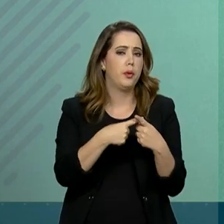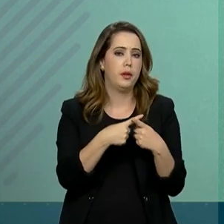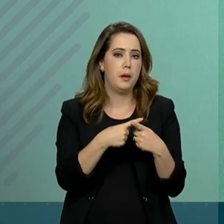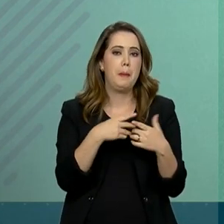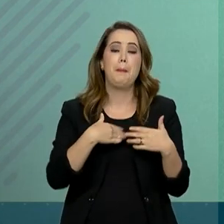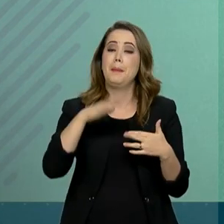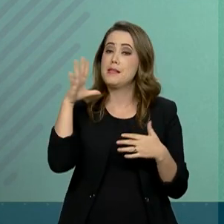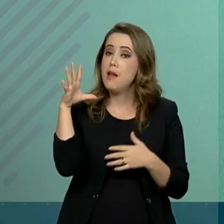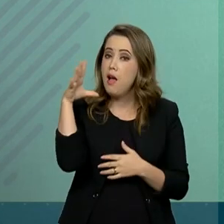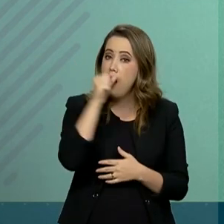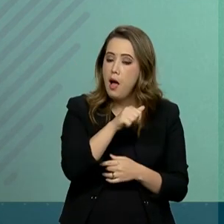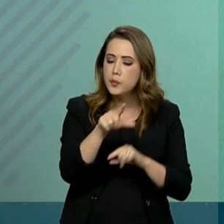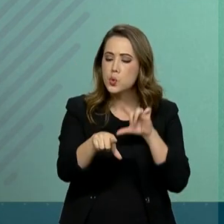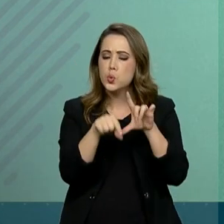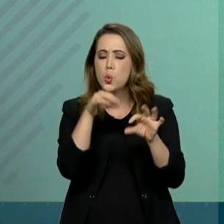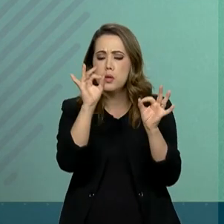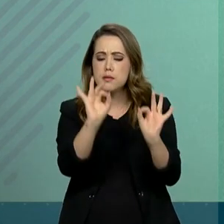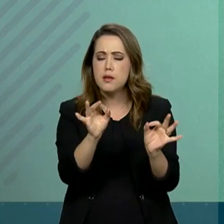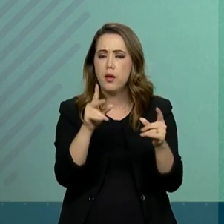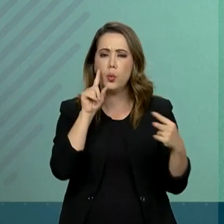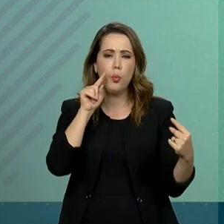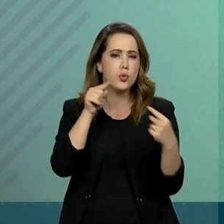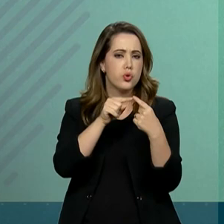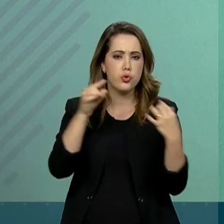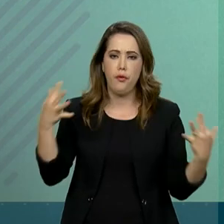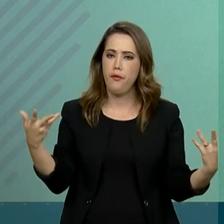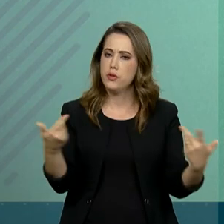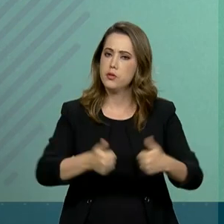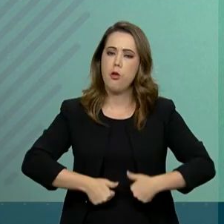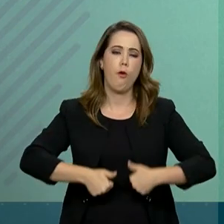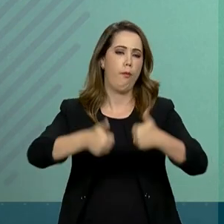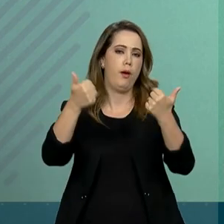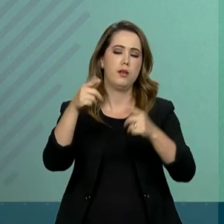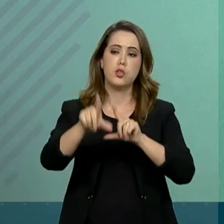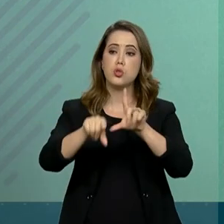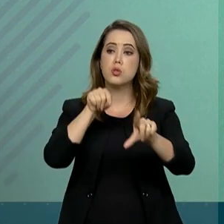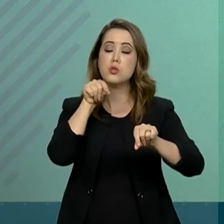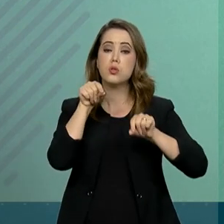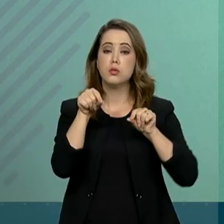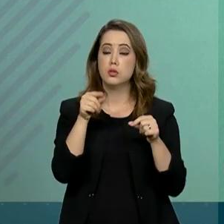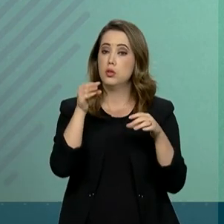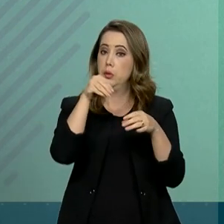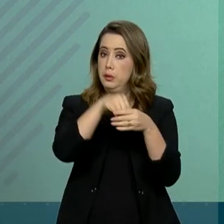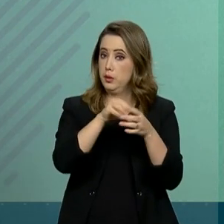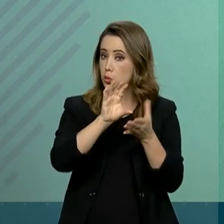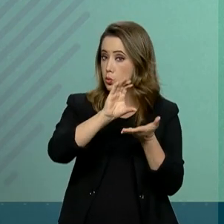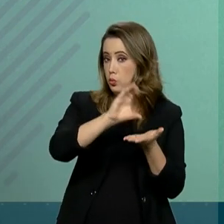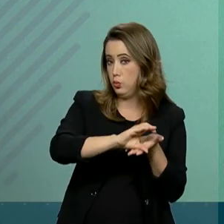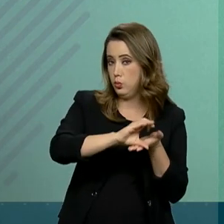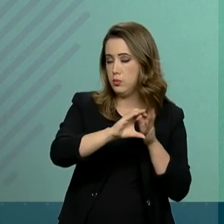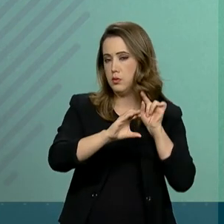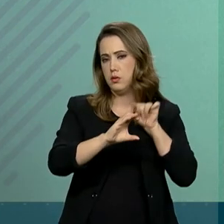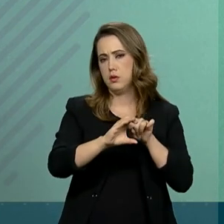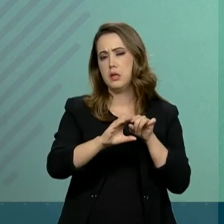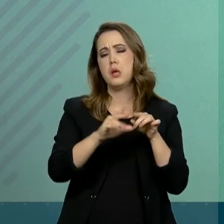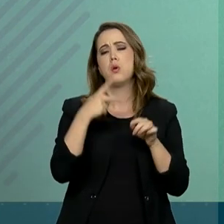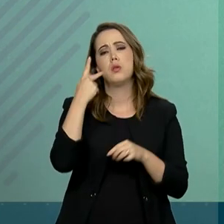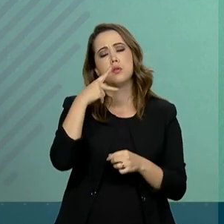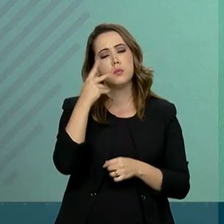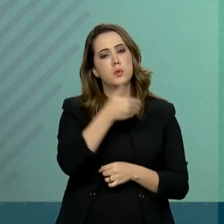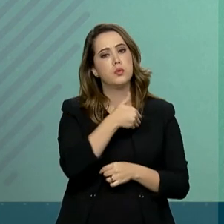e com foco na eficiência e qualidade das decisões acerca das políticas